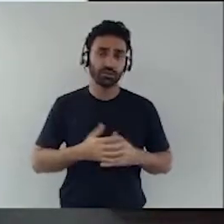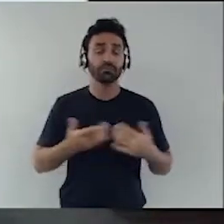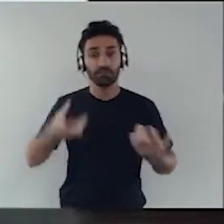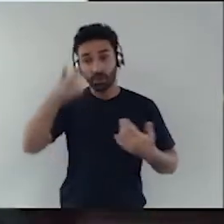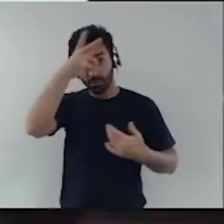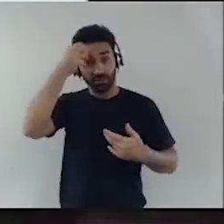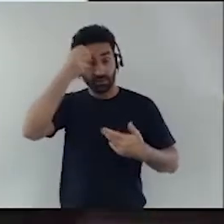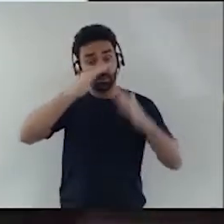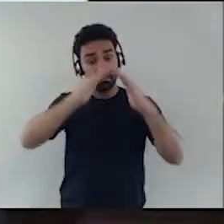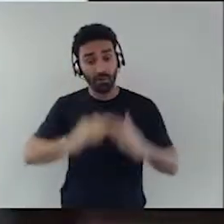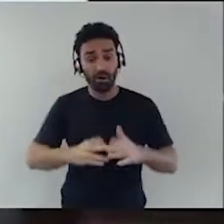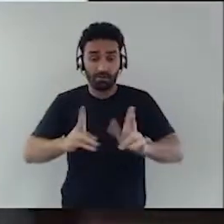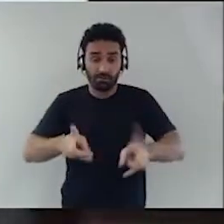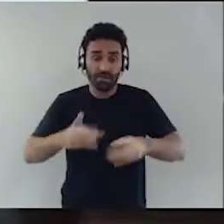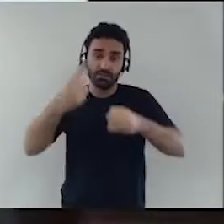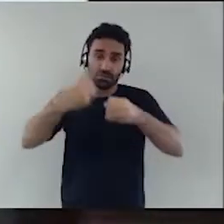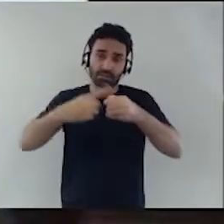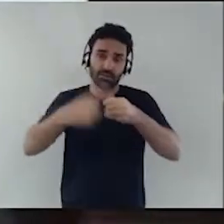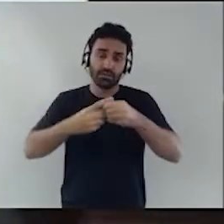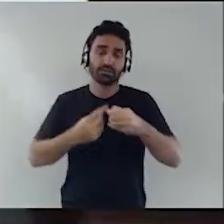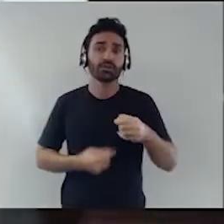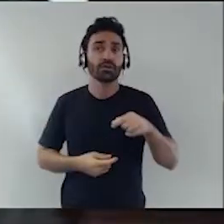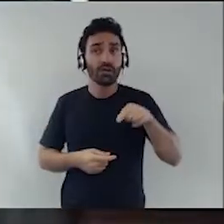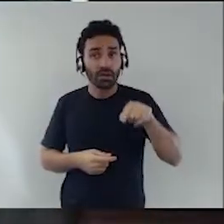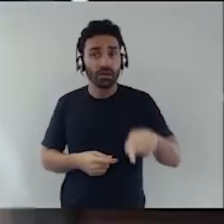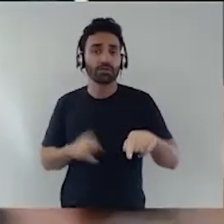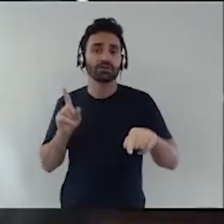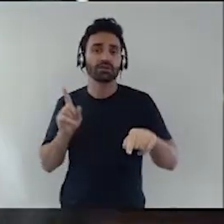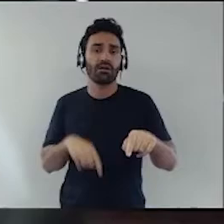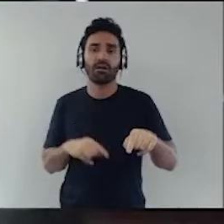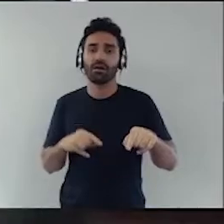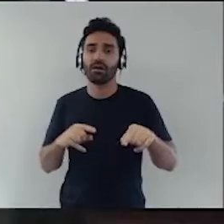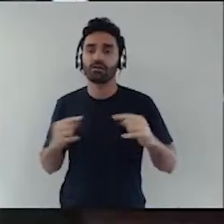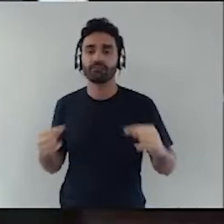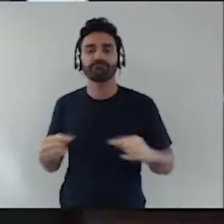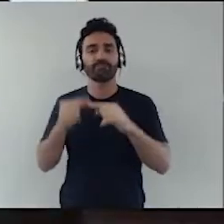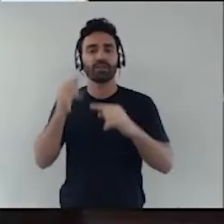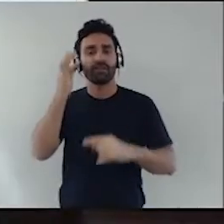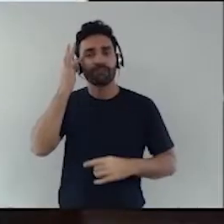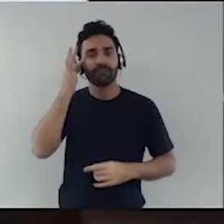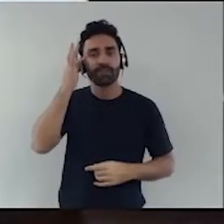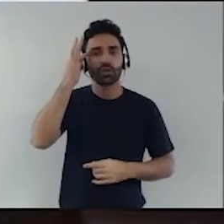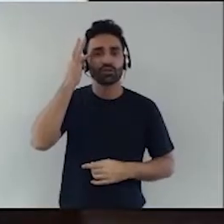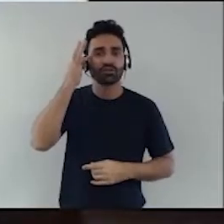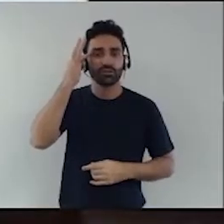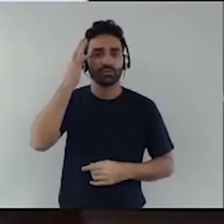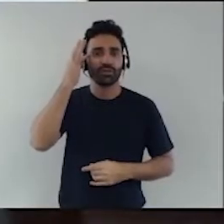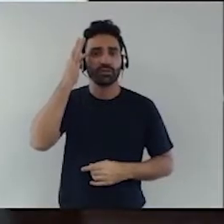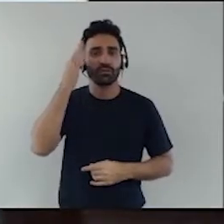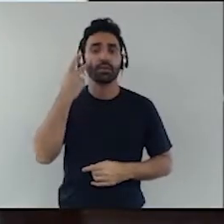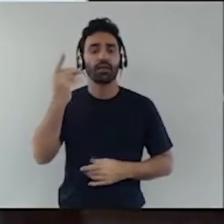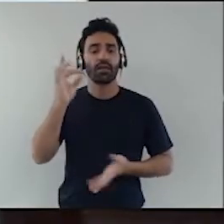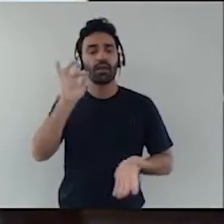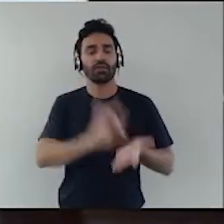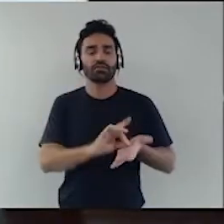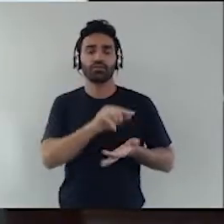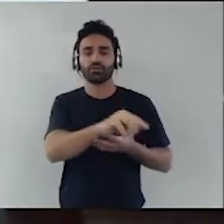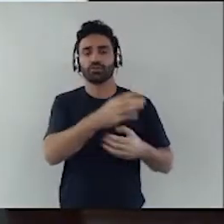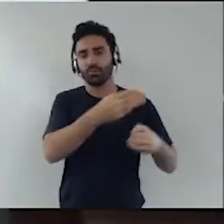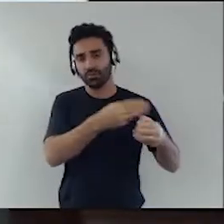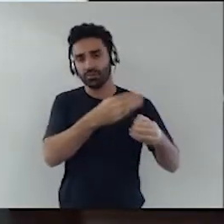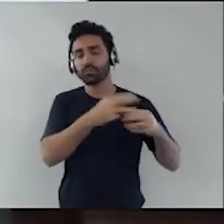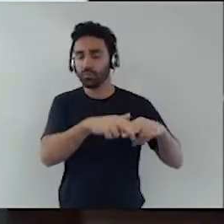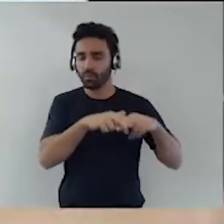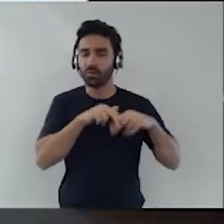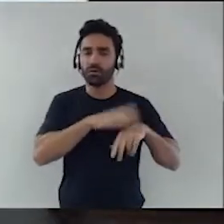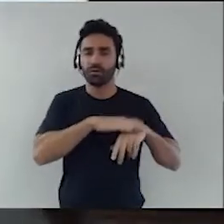na cidade. Esse é o grande mote filosófico que a gente tem para dar legitimidade ao município.